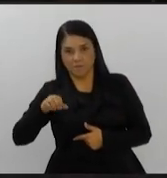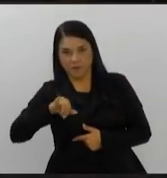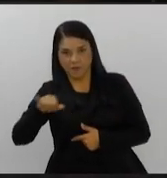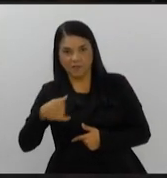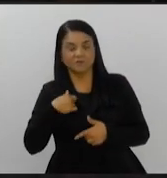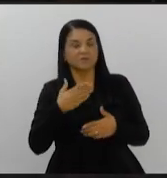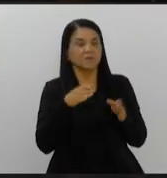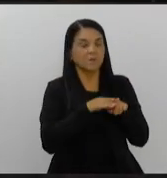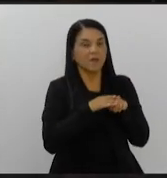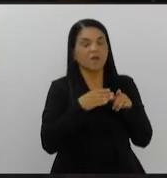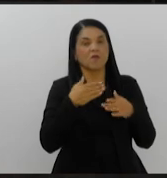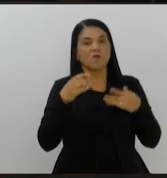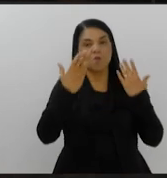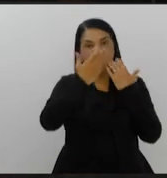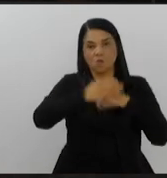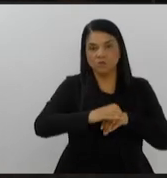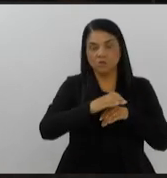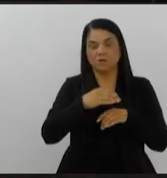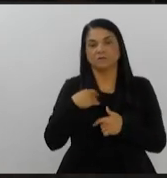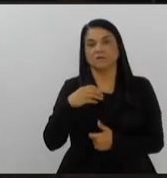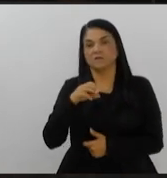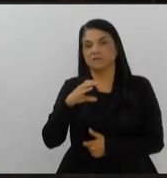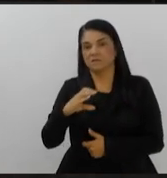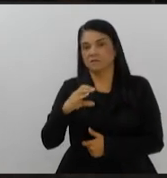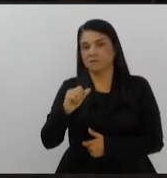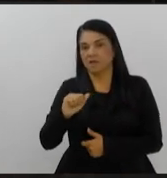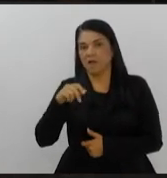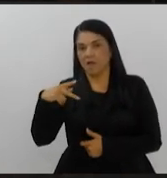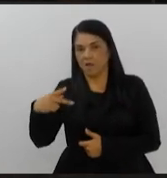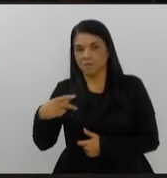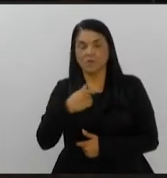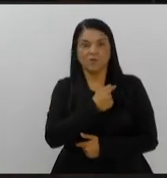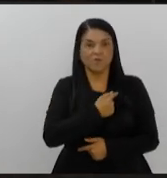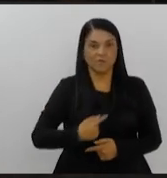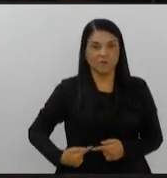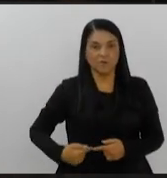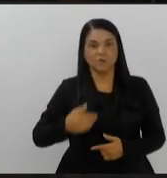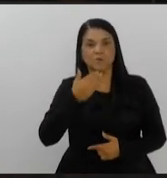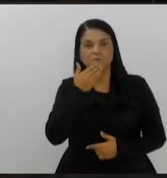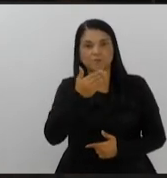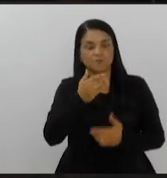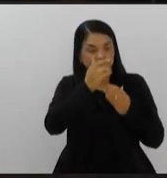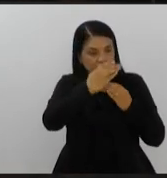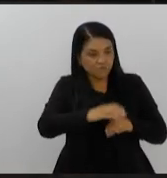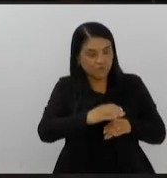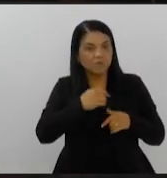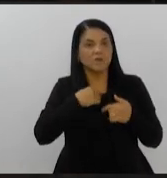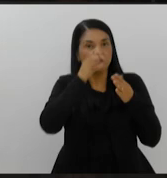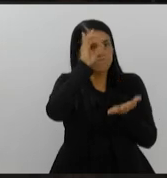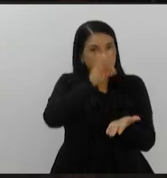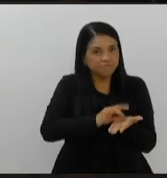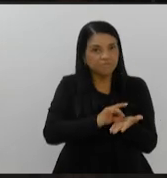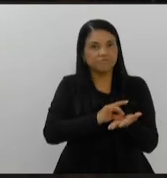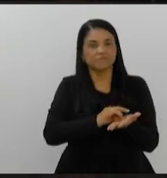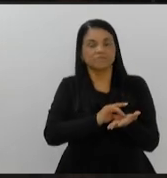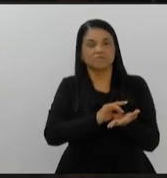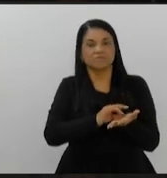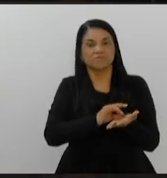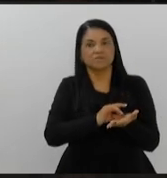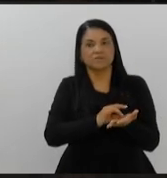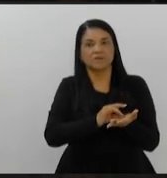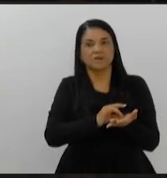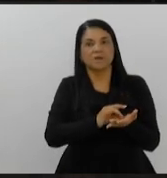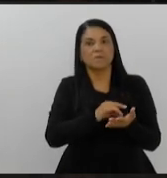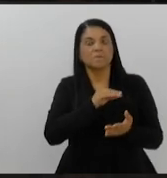da CEAP. Né? Governador, a nossa convocação é legal. Menos onerosa